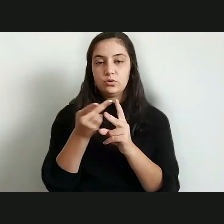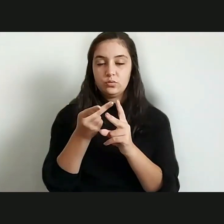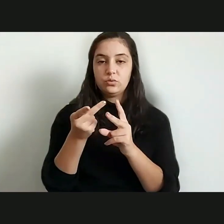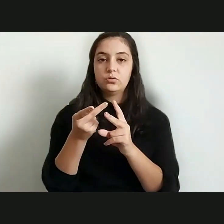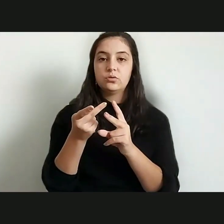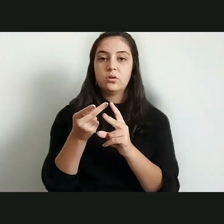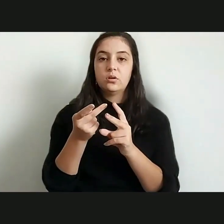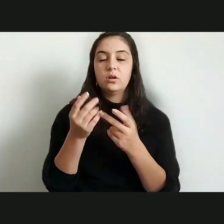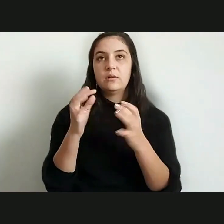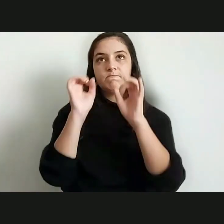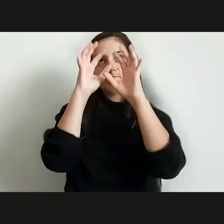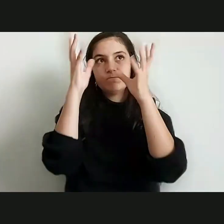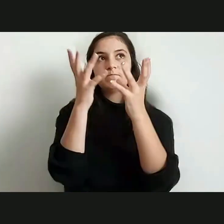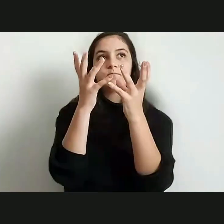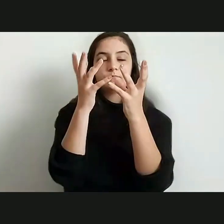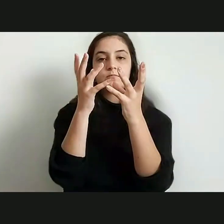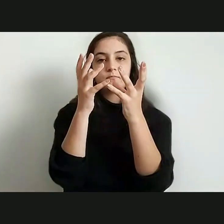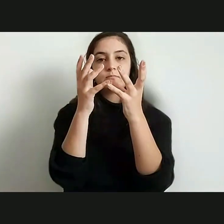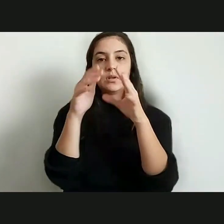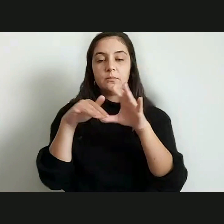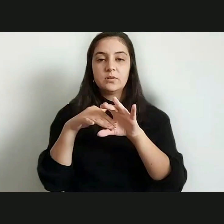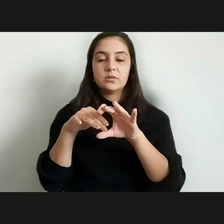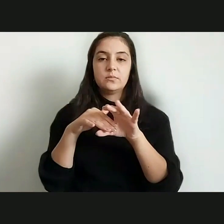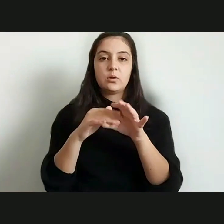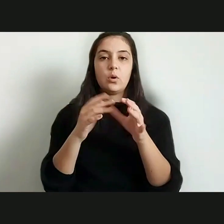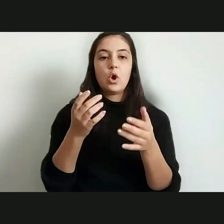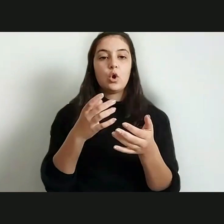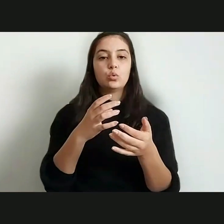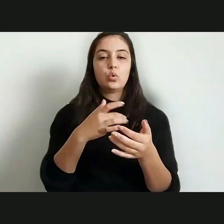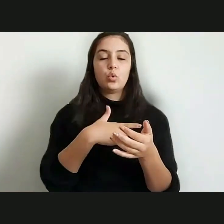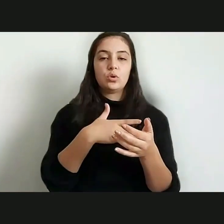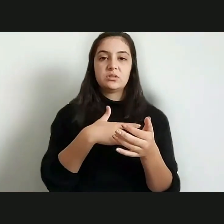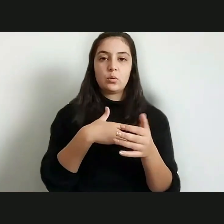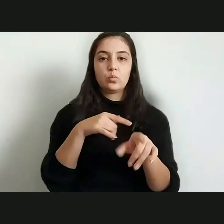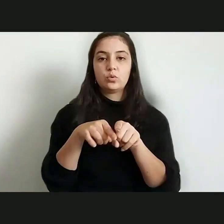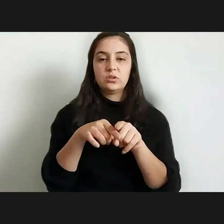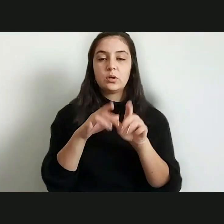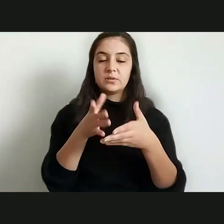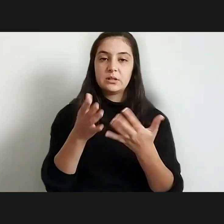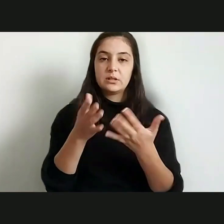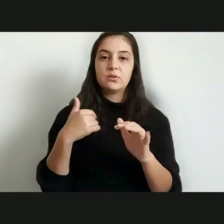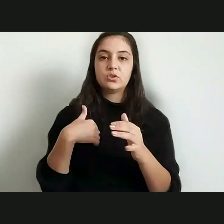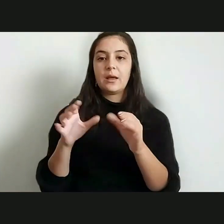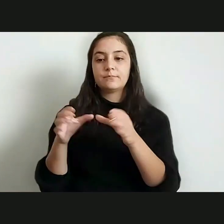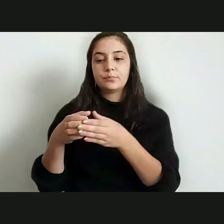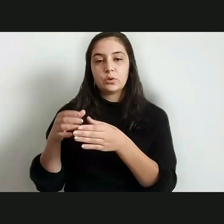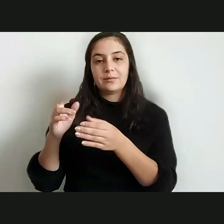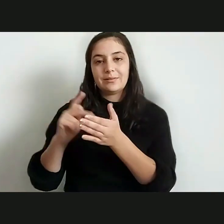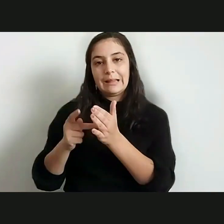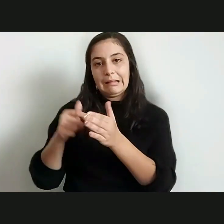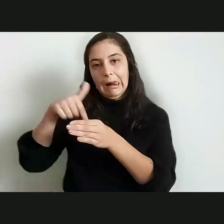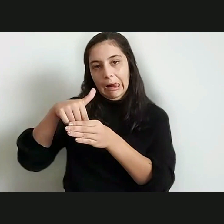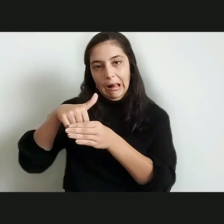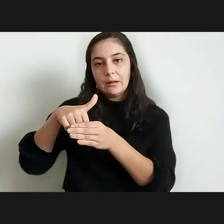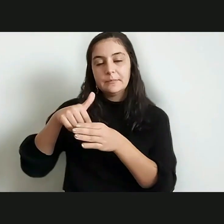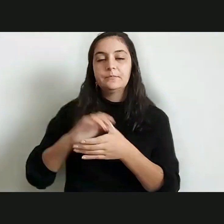termos figurativos, que a participação precisa de um coração político, mas esse coração existe dentro de um corpo técnico. E há